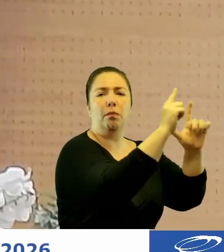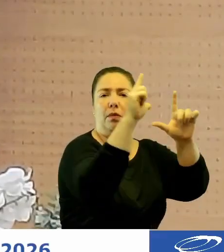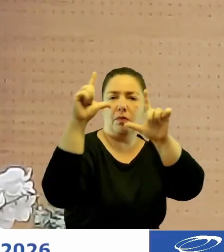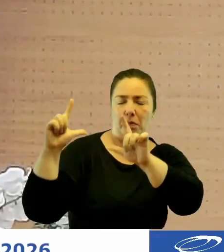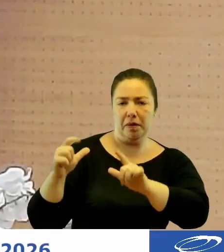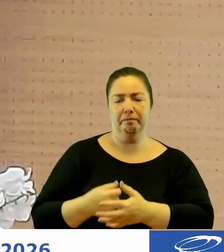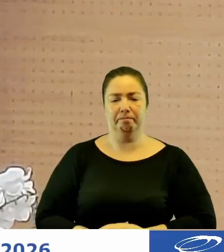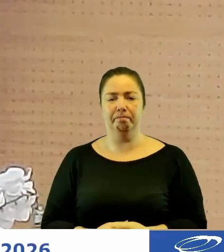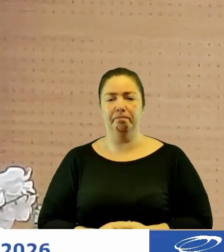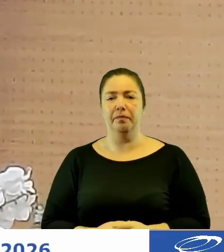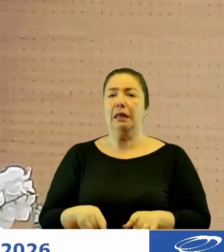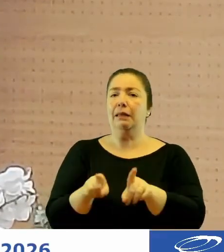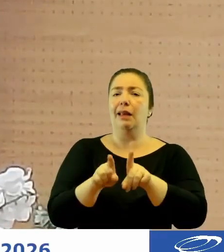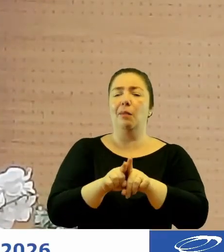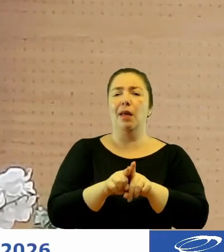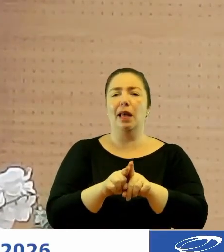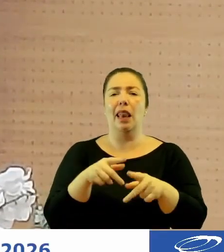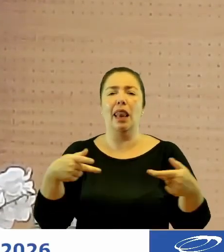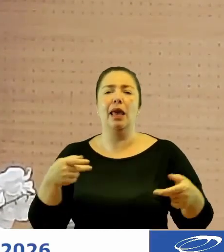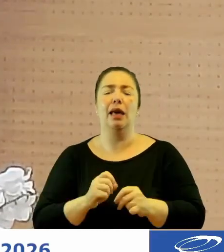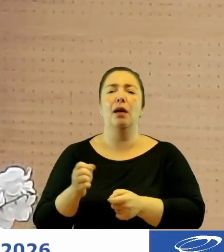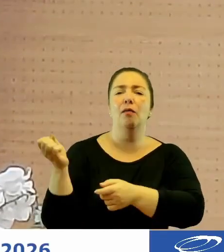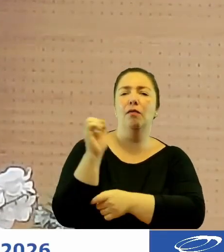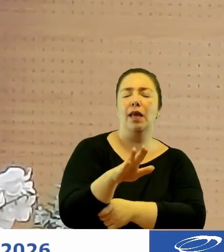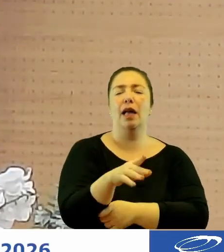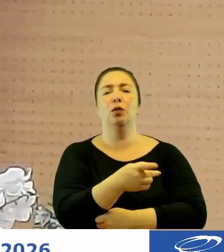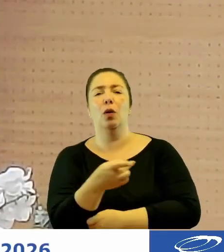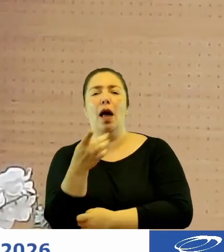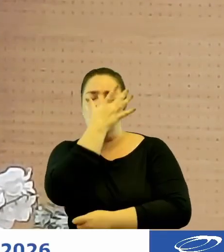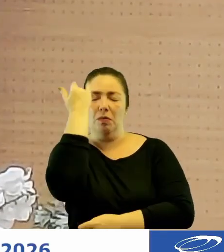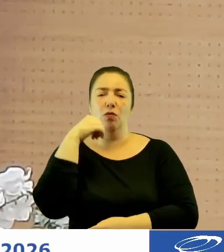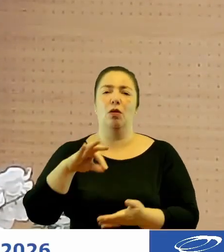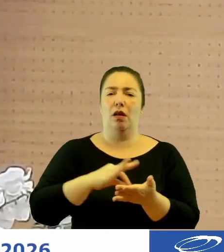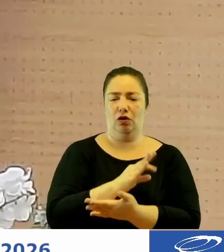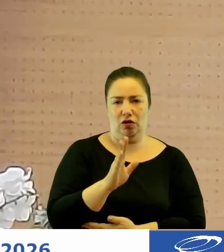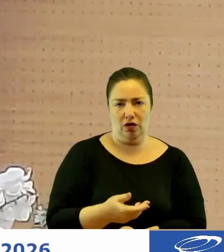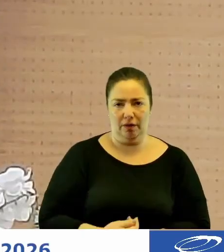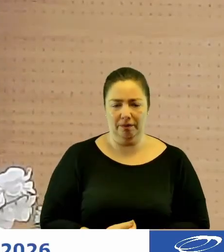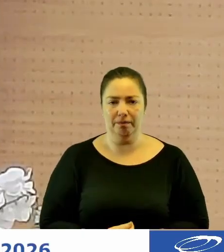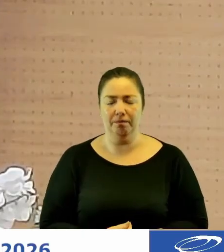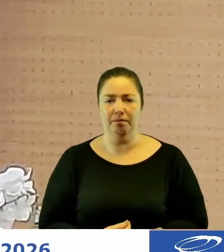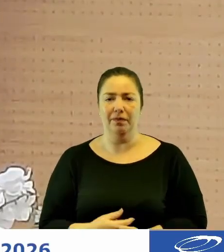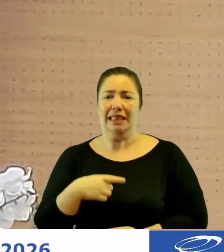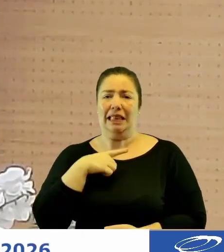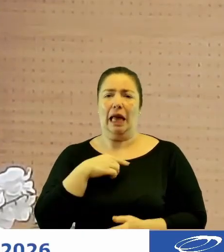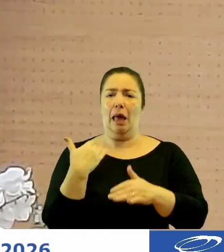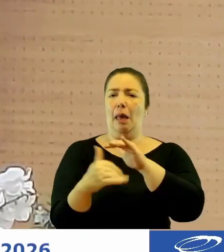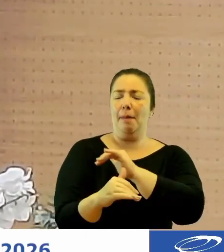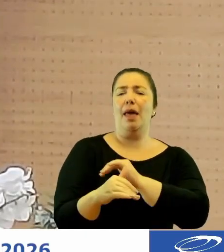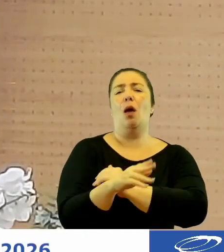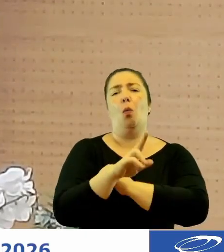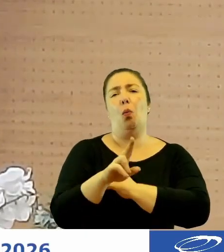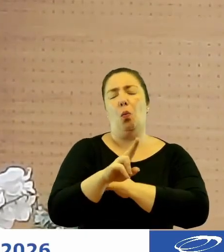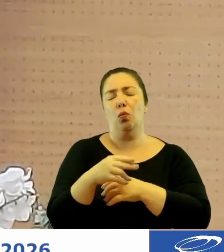enviado um link aos inscritos por e-mail. Porém, como ainda estamos com problemas no envio automático de e-mails pelo RedCap, para alguns domínios específicos,